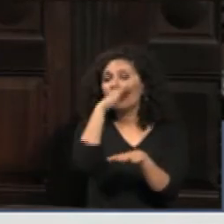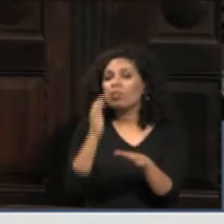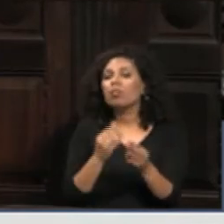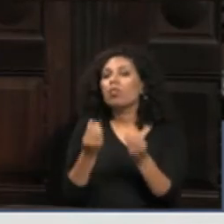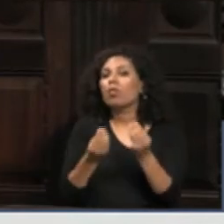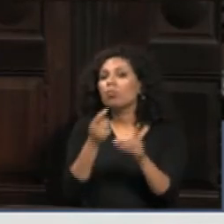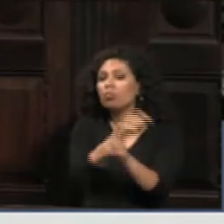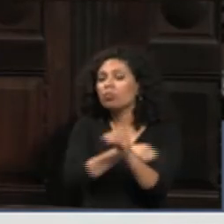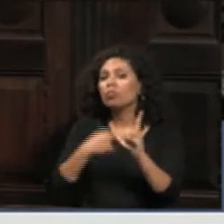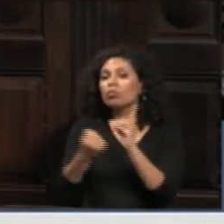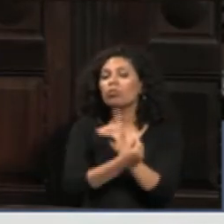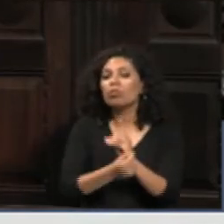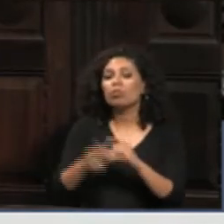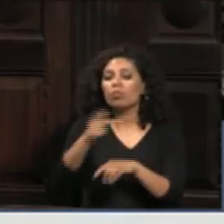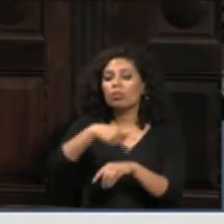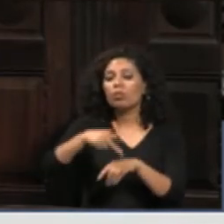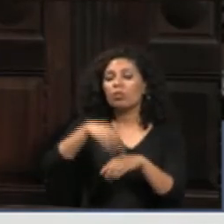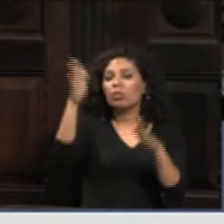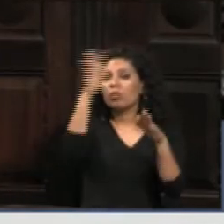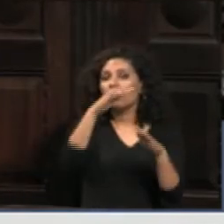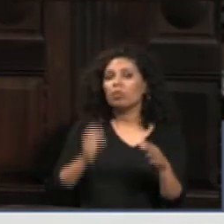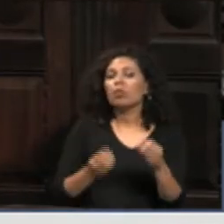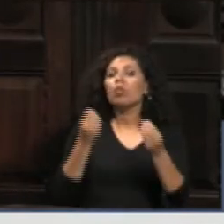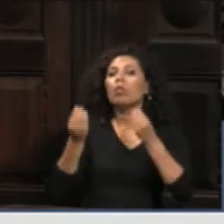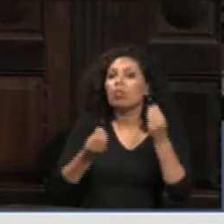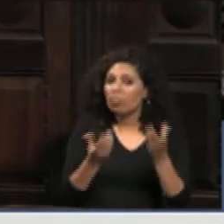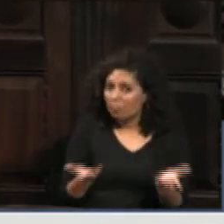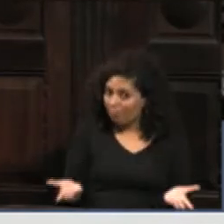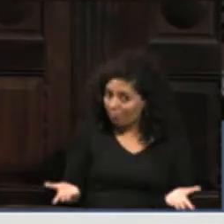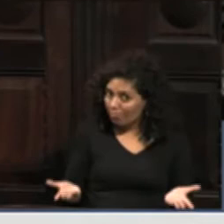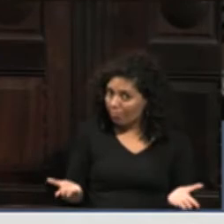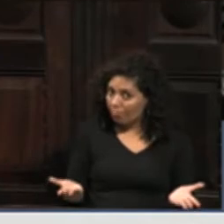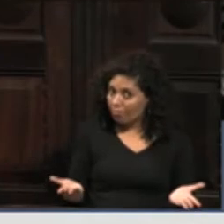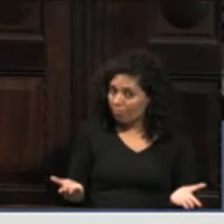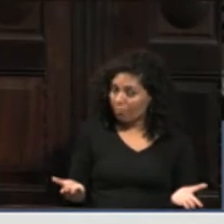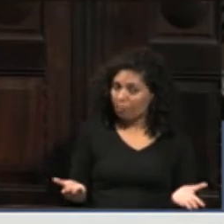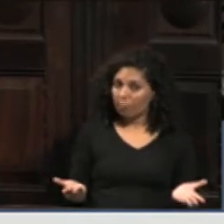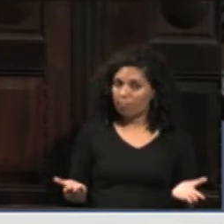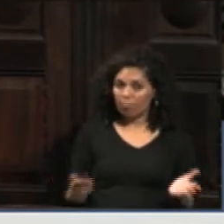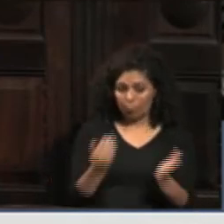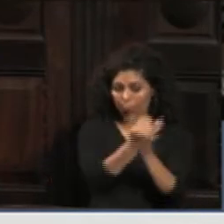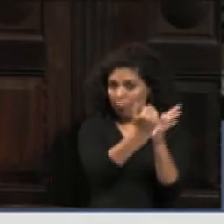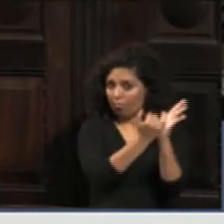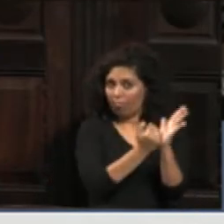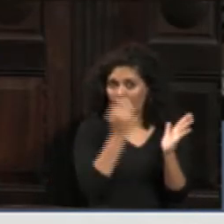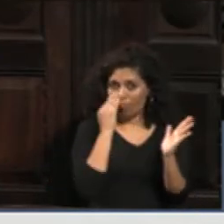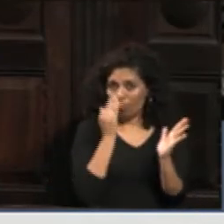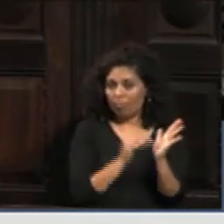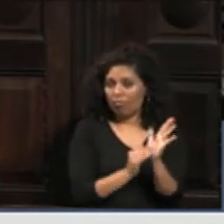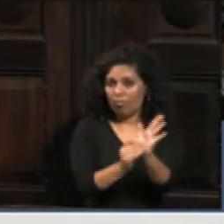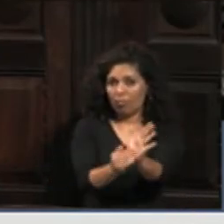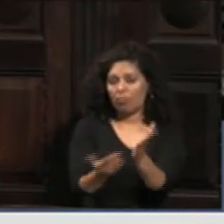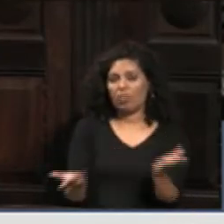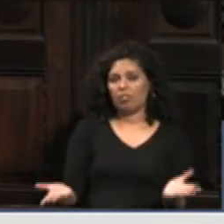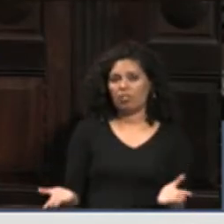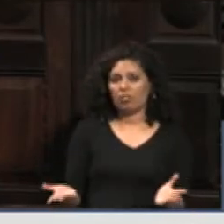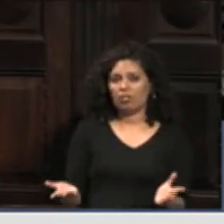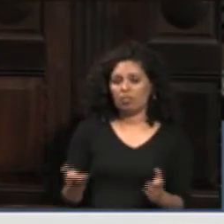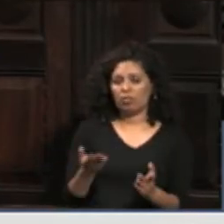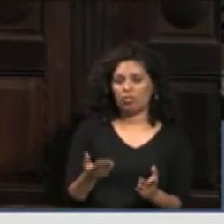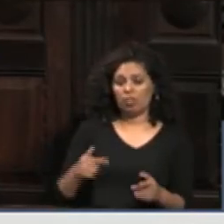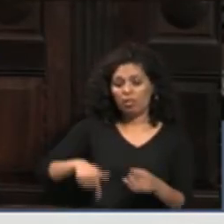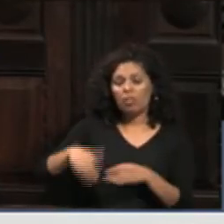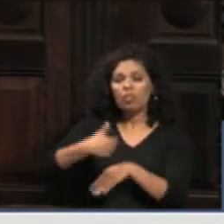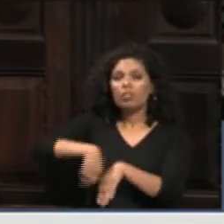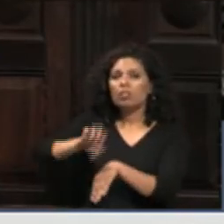social que existe no nosso país e como rebatimento no nosso estado do Rio de